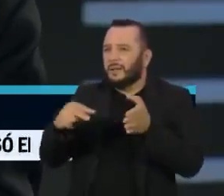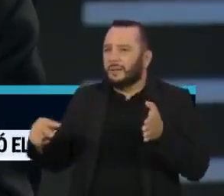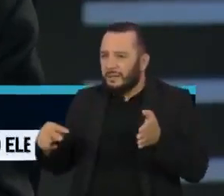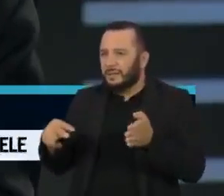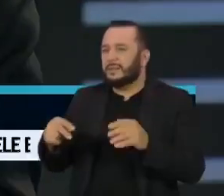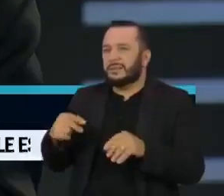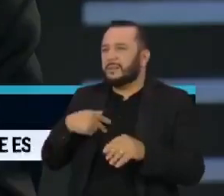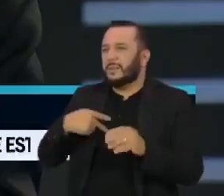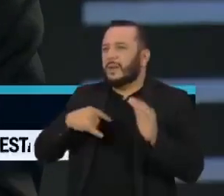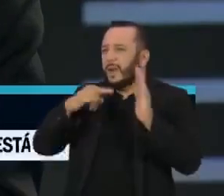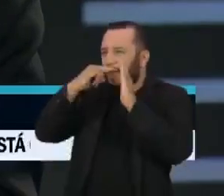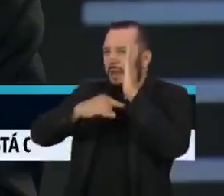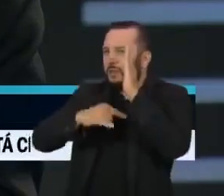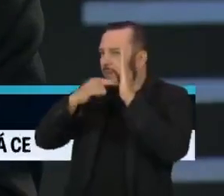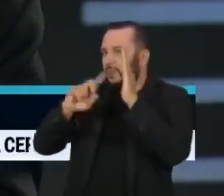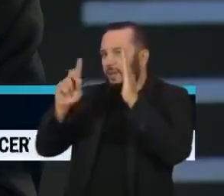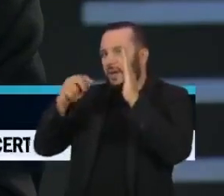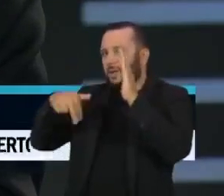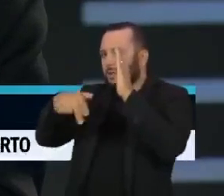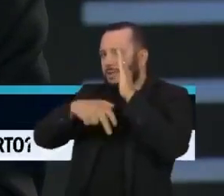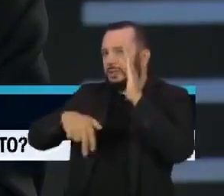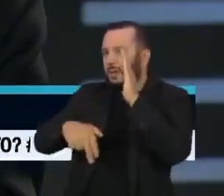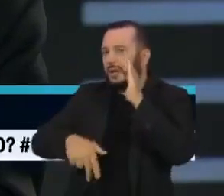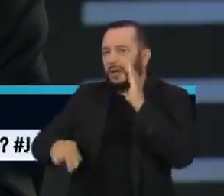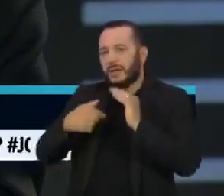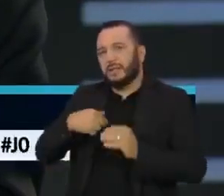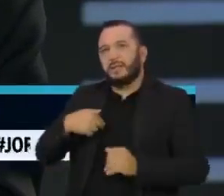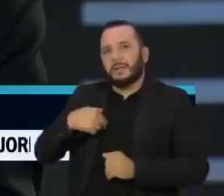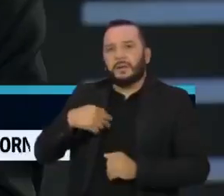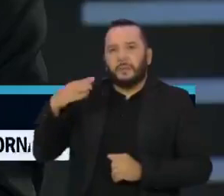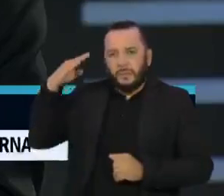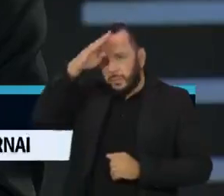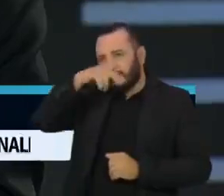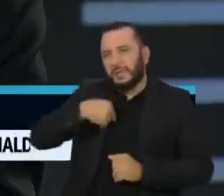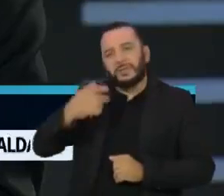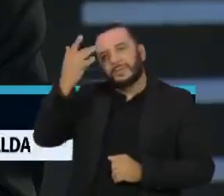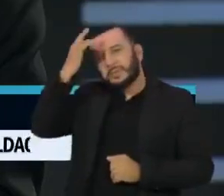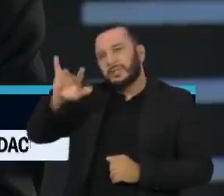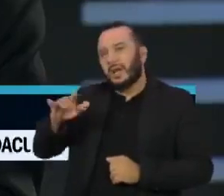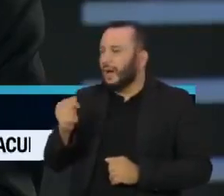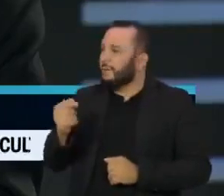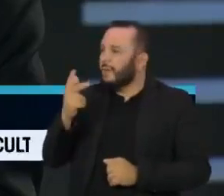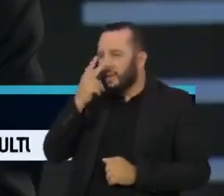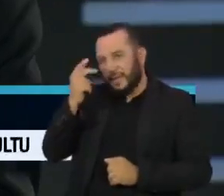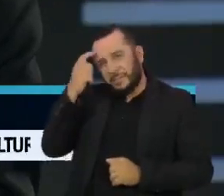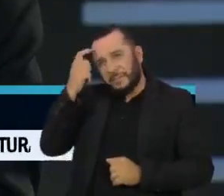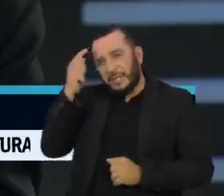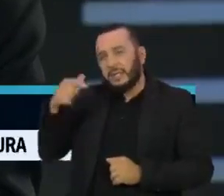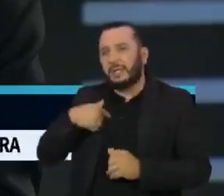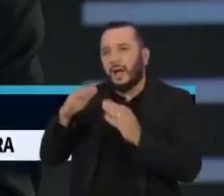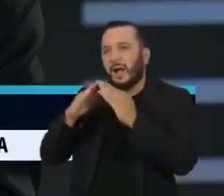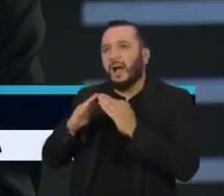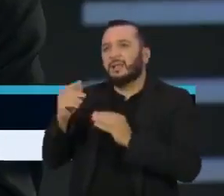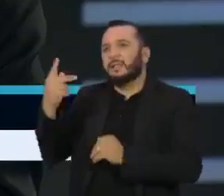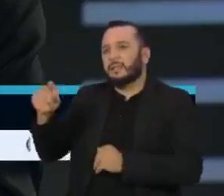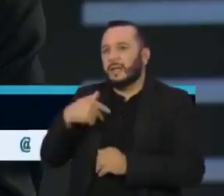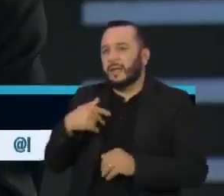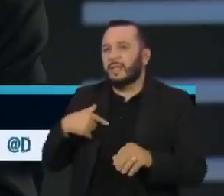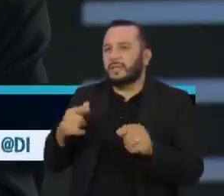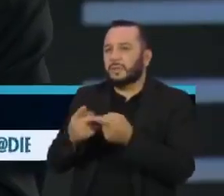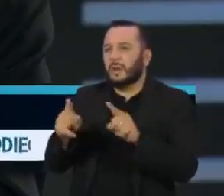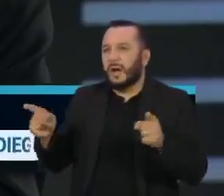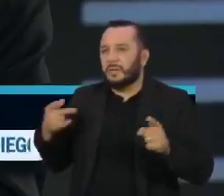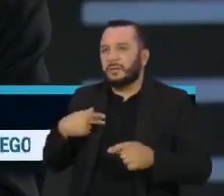de elevador. O Bolsonaro, até hoje, ele não sabe que ele não está na varanda do apartamento dele da Barra da Tijuca, comendo churrasco